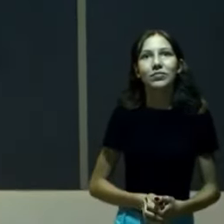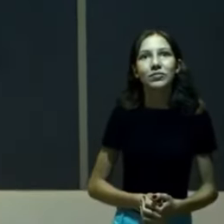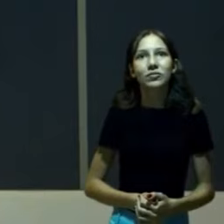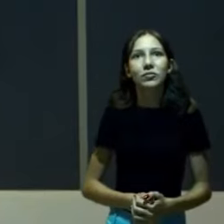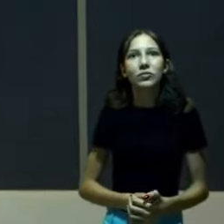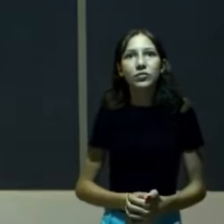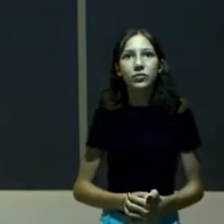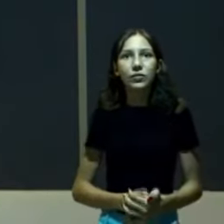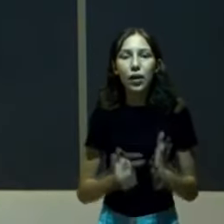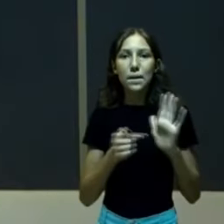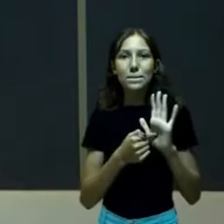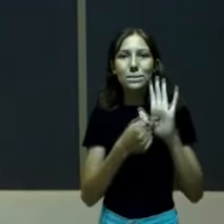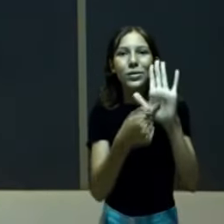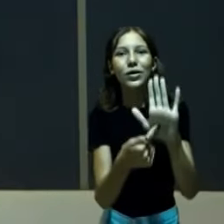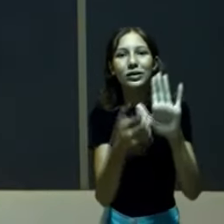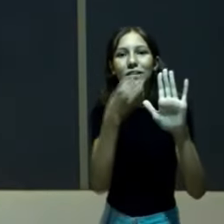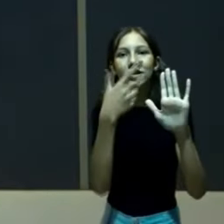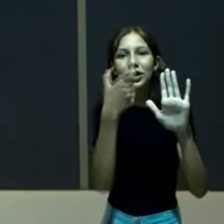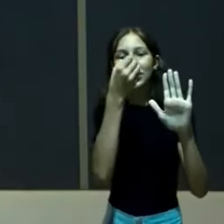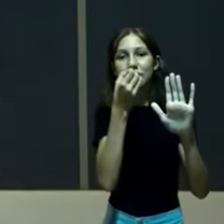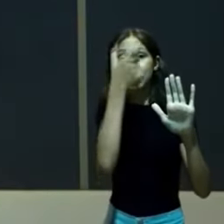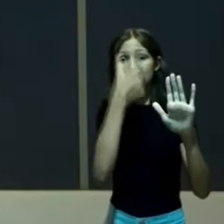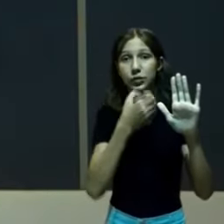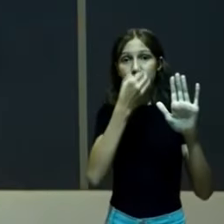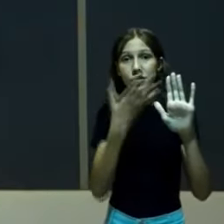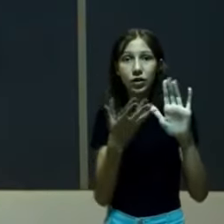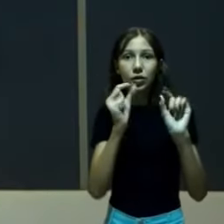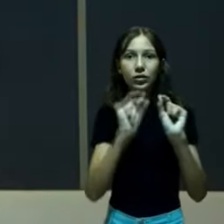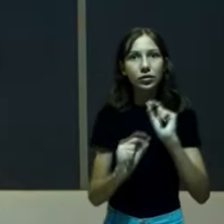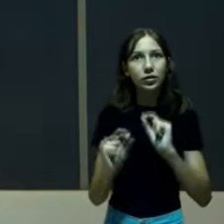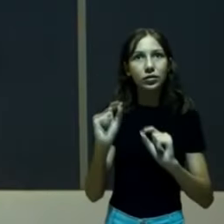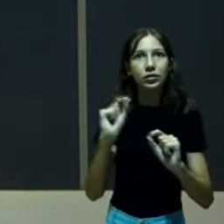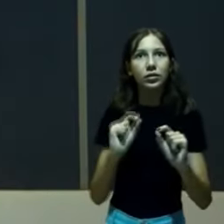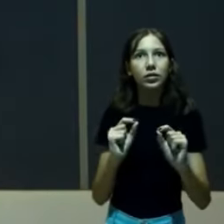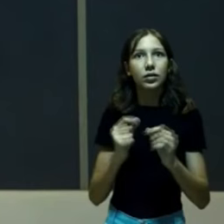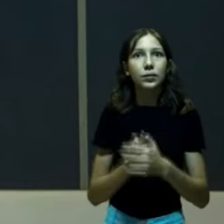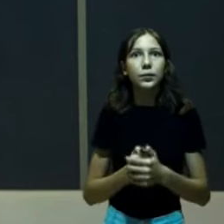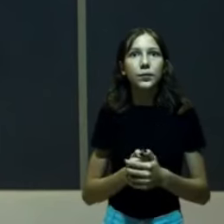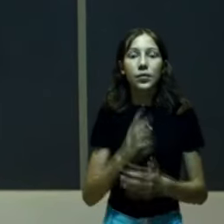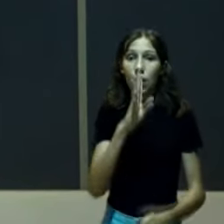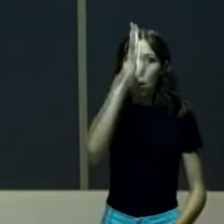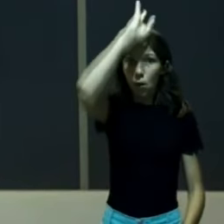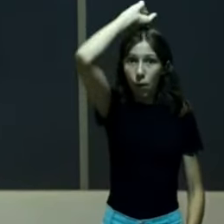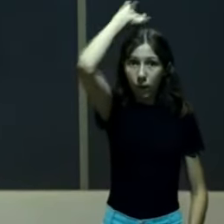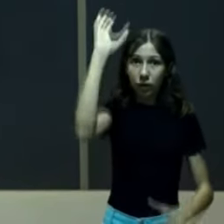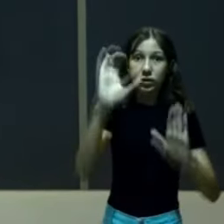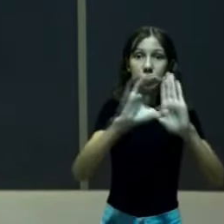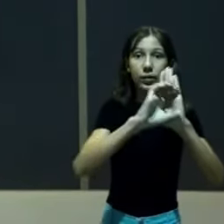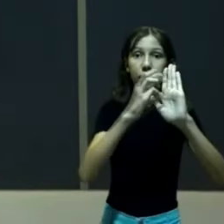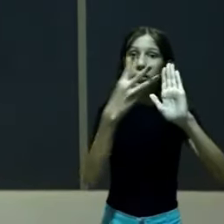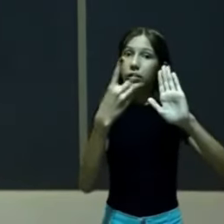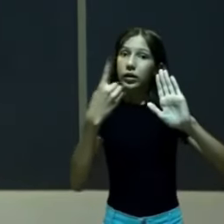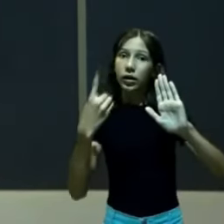a maior garantia de um Deus generoso, está em Romanos capítulo número 31 e